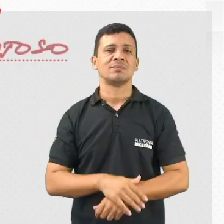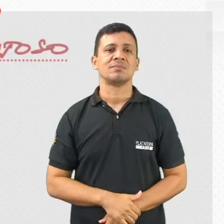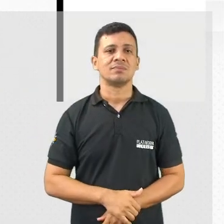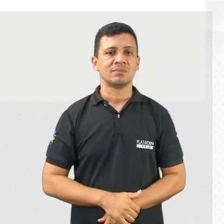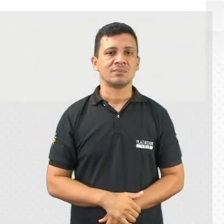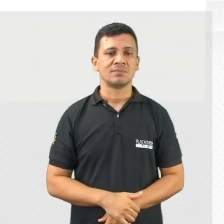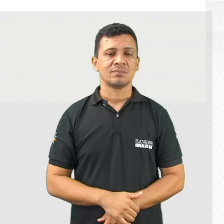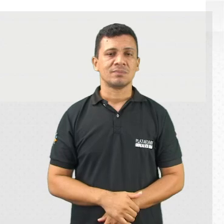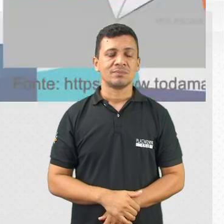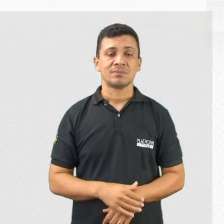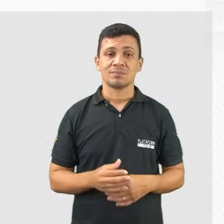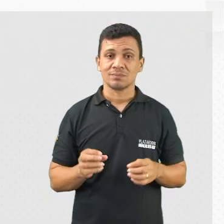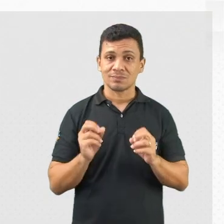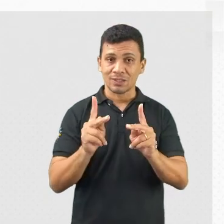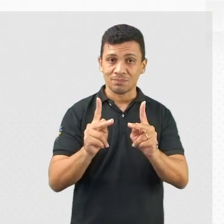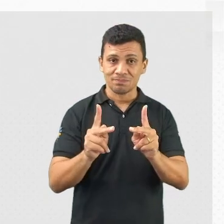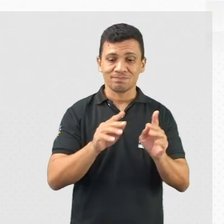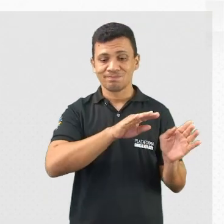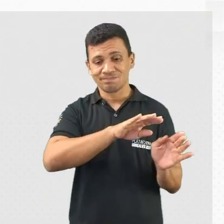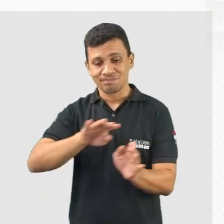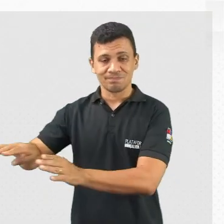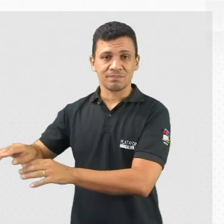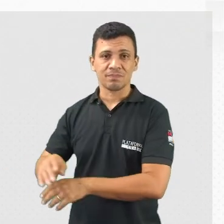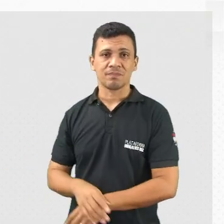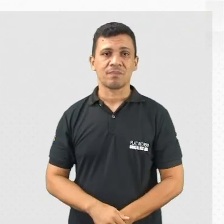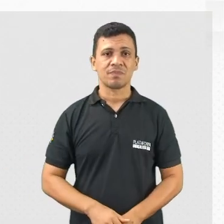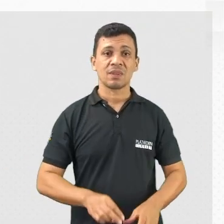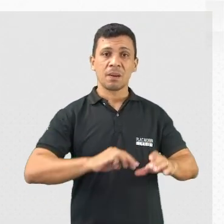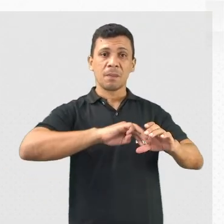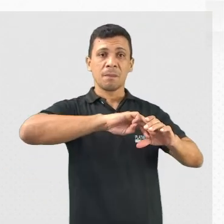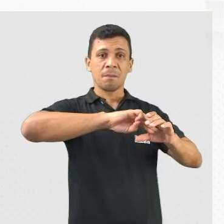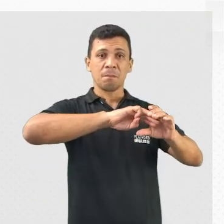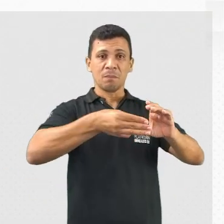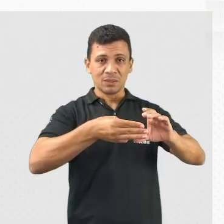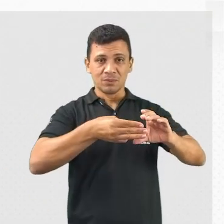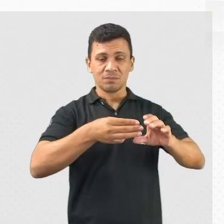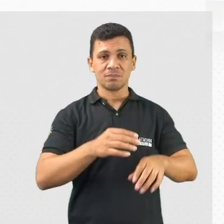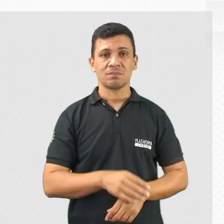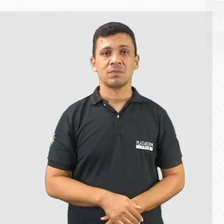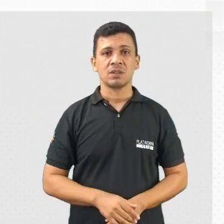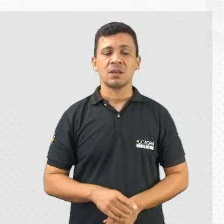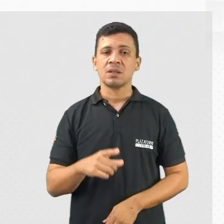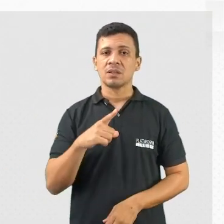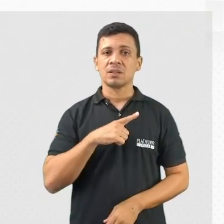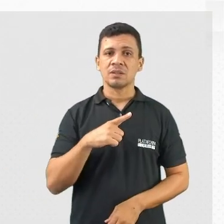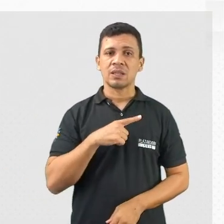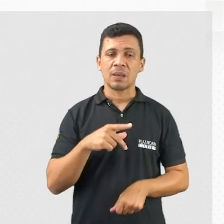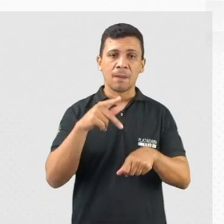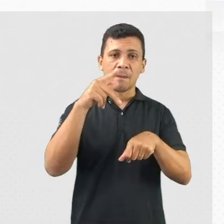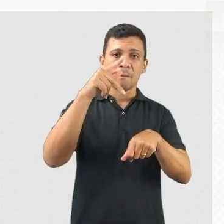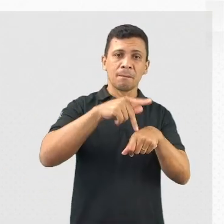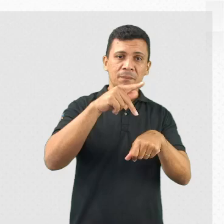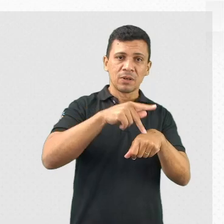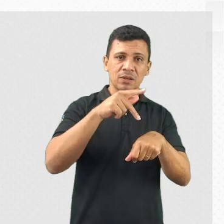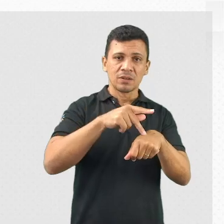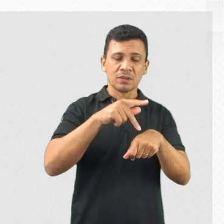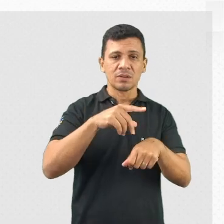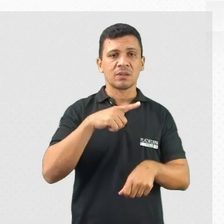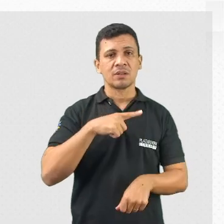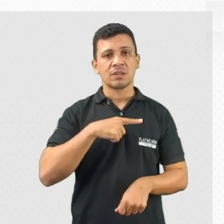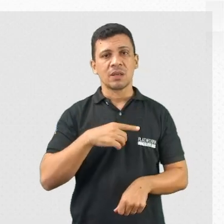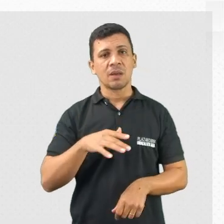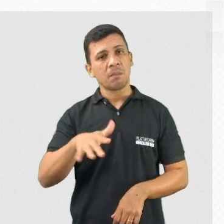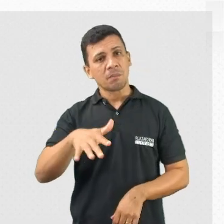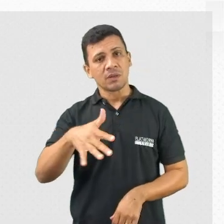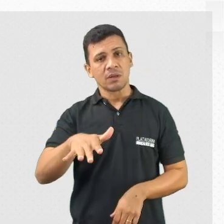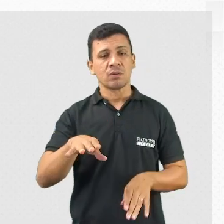mané. Vamos evoluir. Manto é composto por rochas com densidade intermediária e minerais,